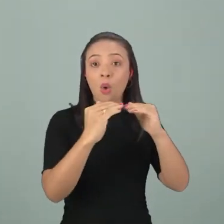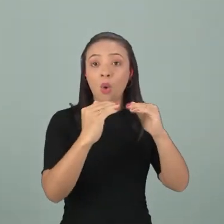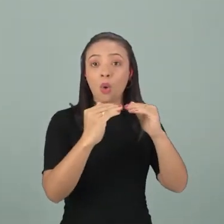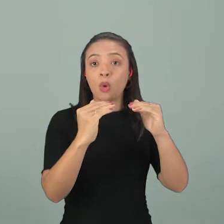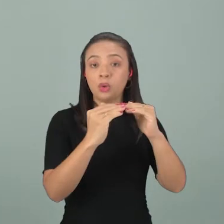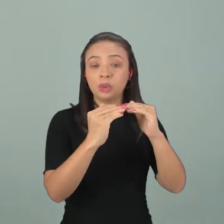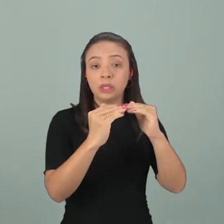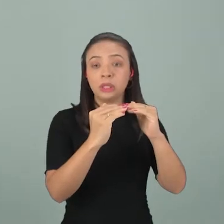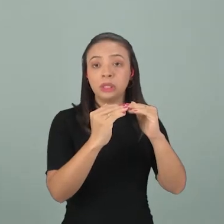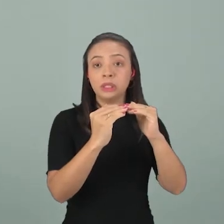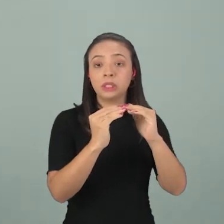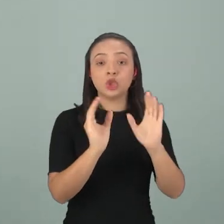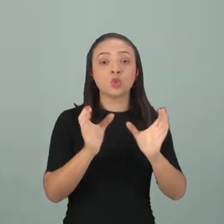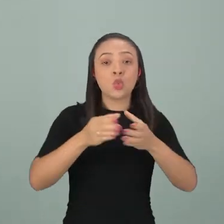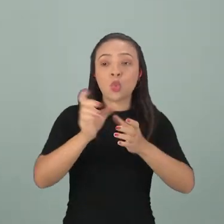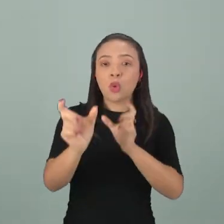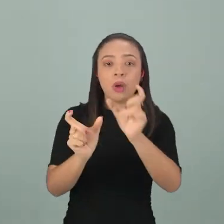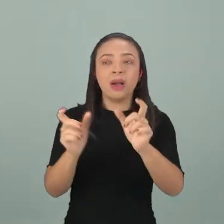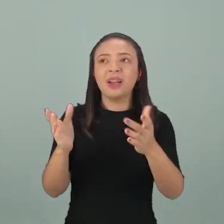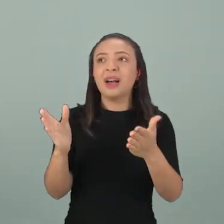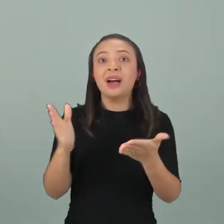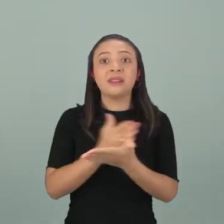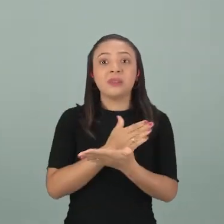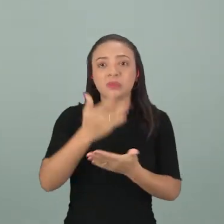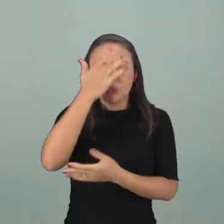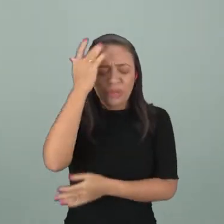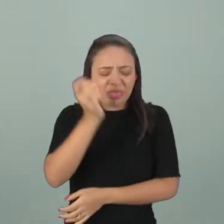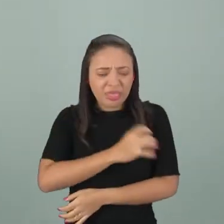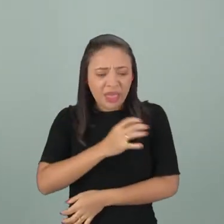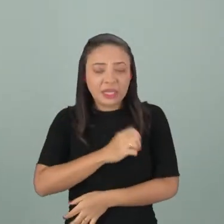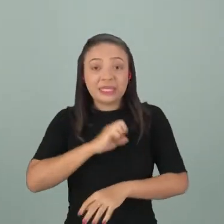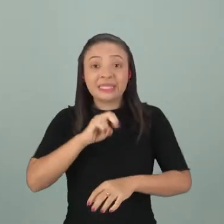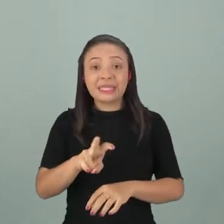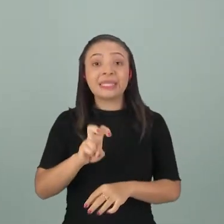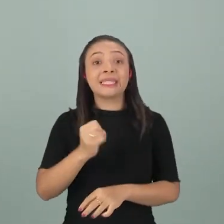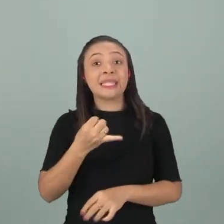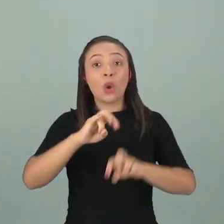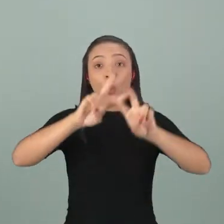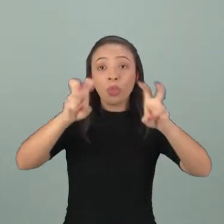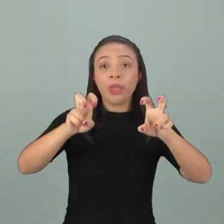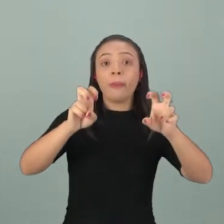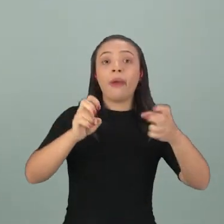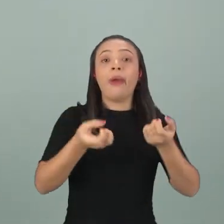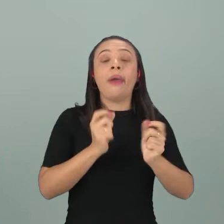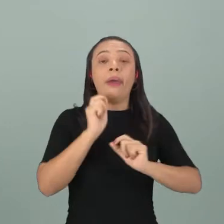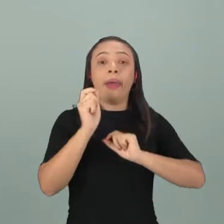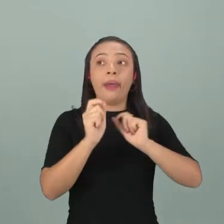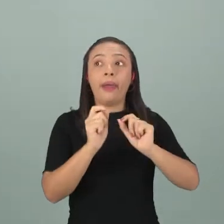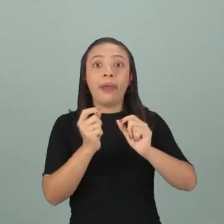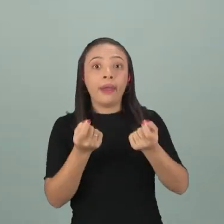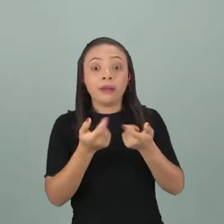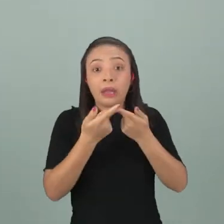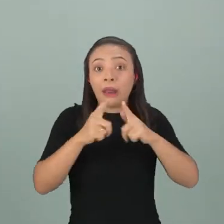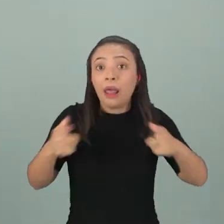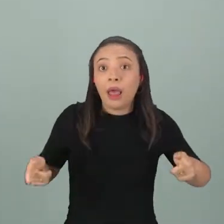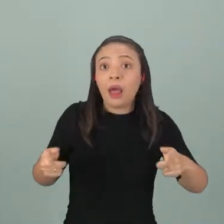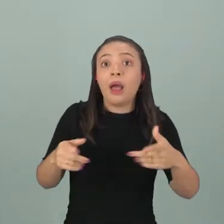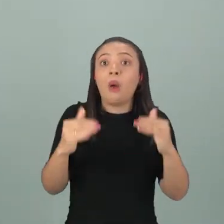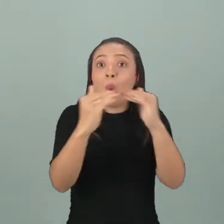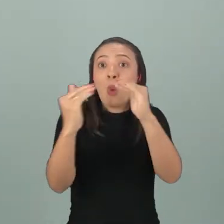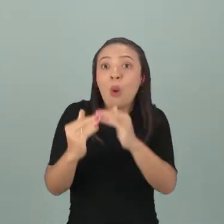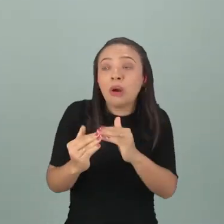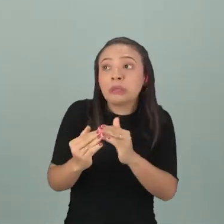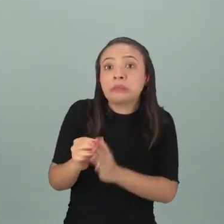Todo mundo tem muito medo. Quando fala em gramática, quando fala a respeito da concordância nominal, a gente fica, como é que é, como